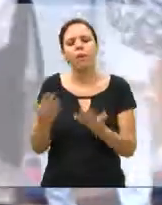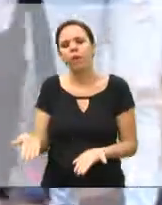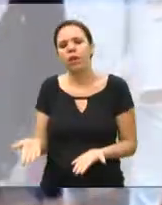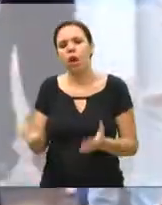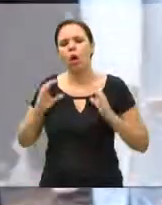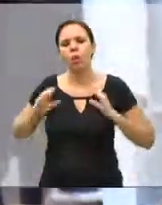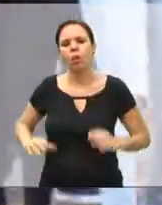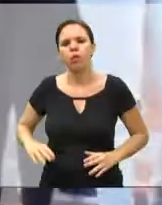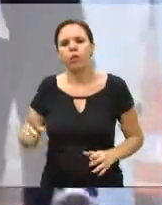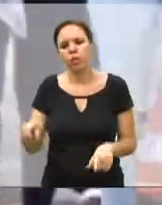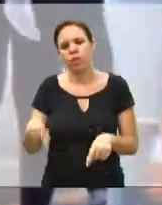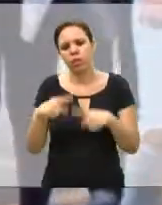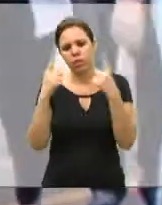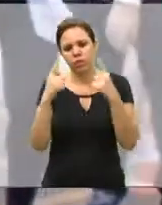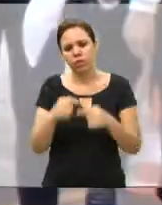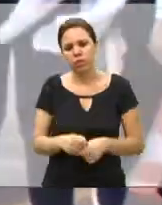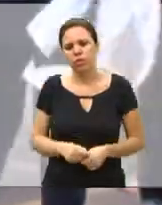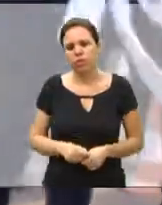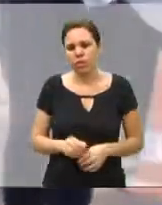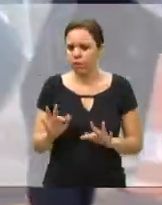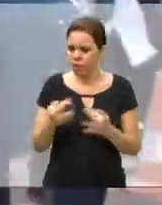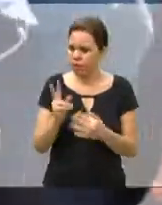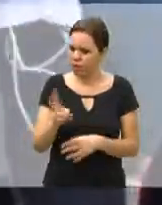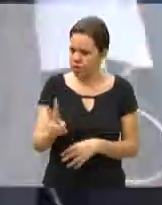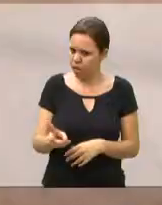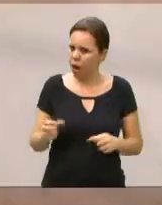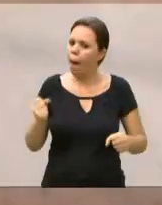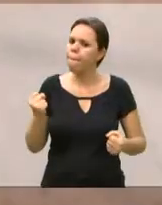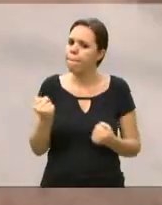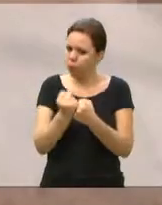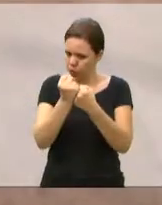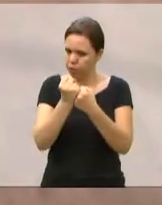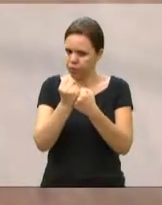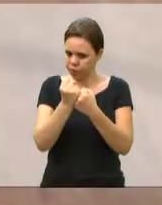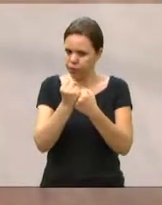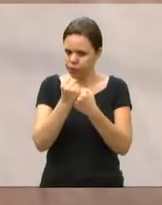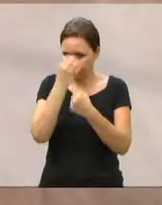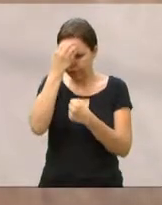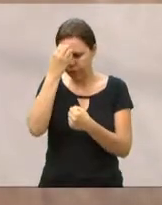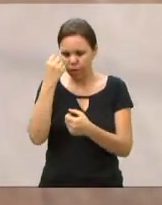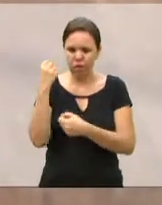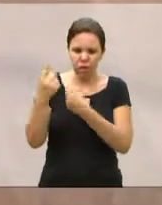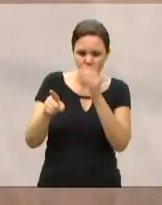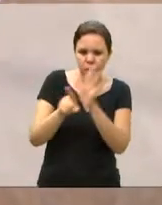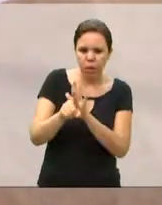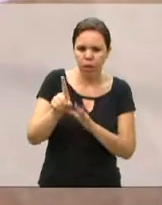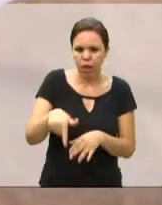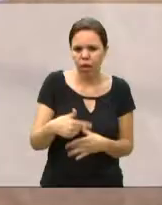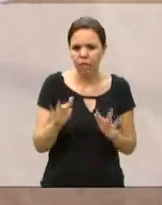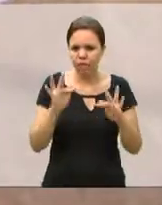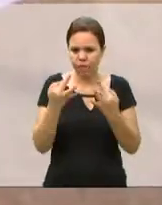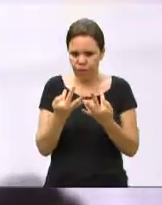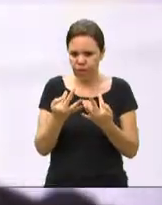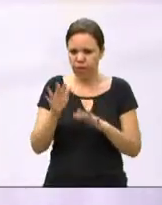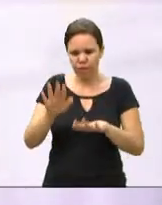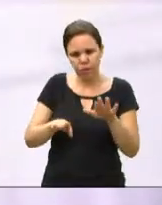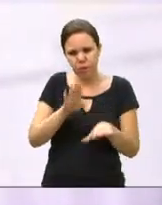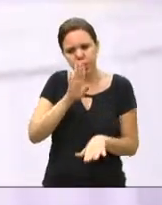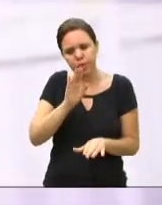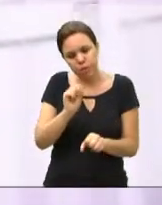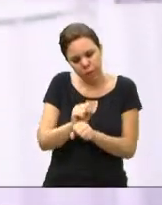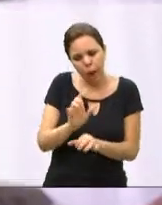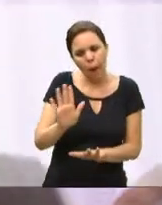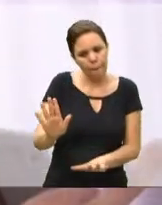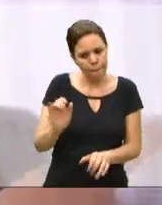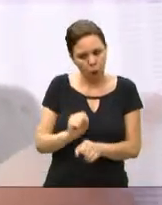nesse desafio? A família, ela tem que ser sempre um ponto de apoio, né? Tem algumas perguntas que eu acho que a família, ela tem que fugir um pouquinho